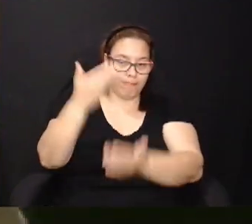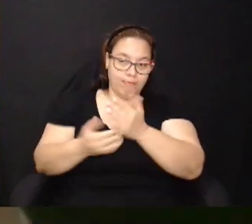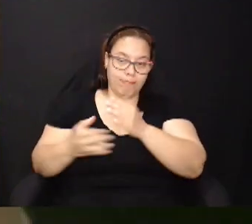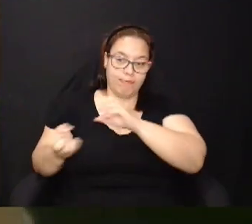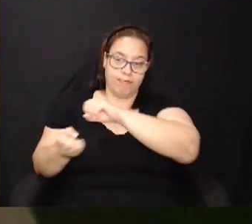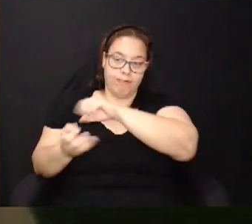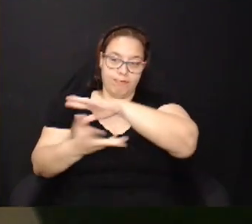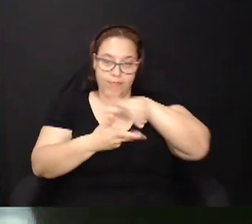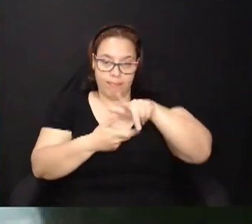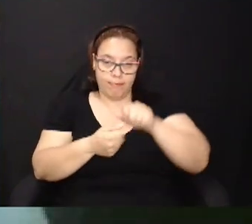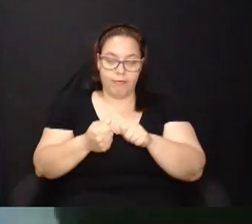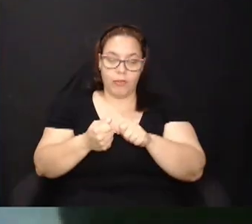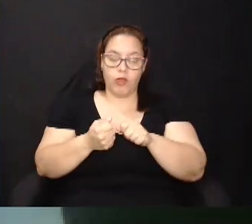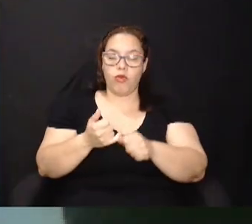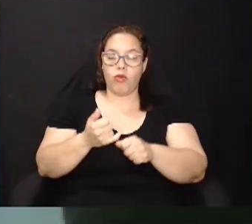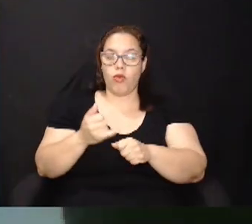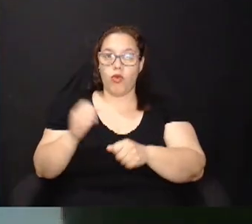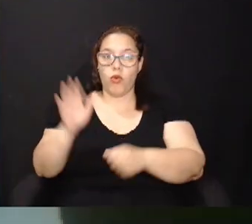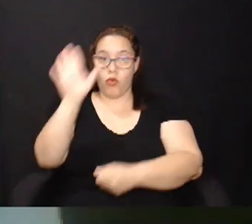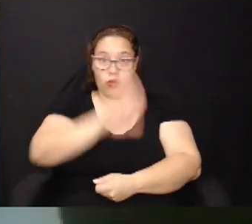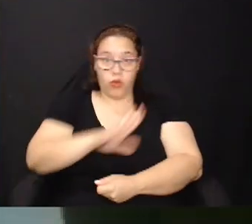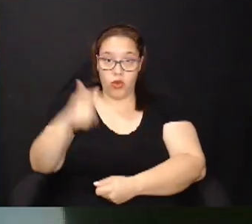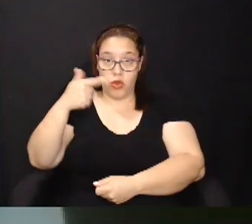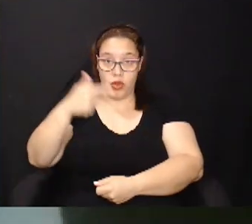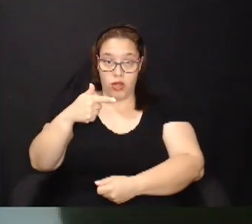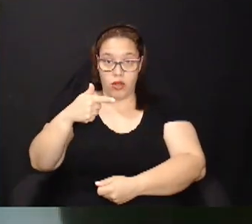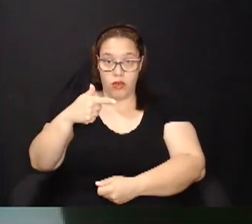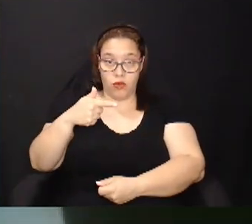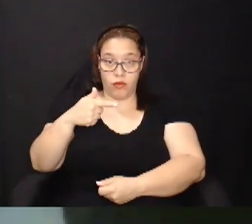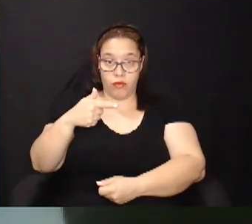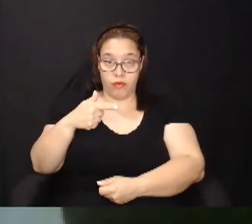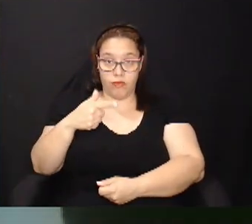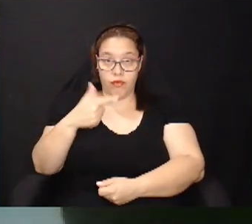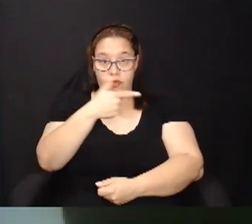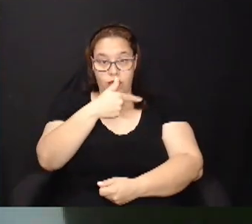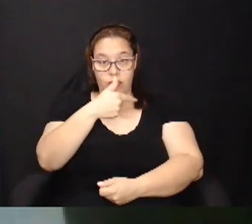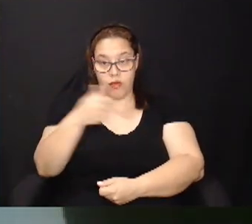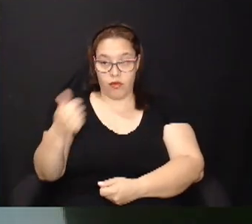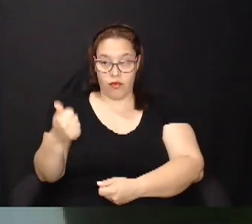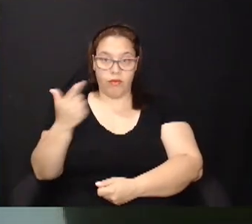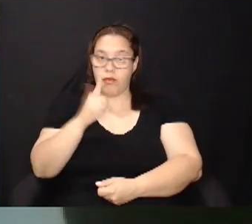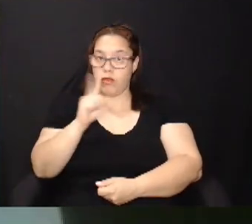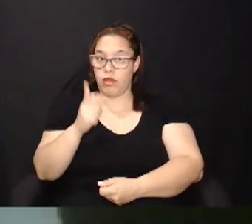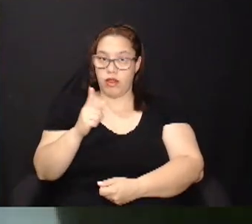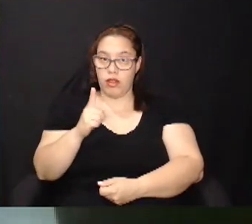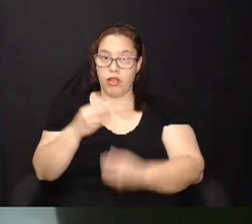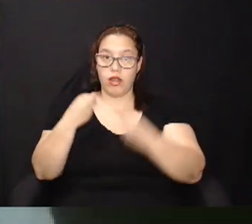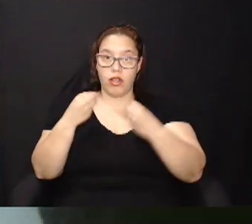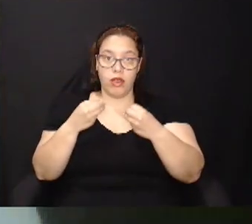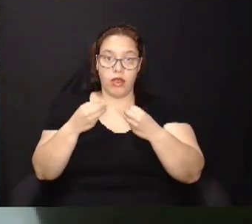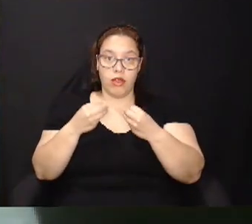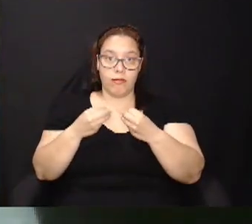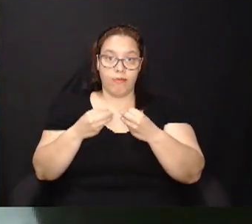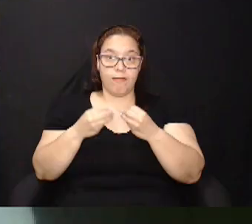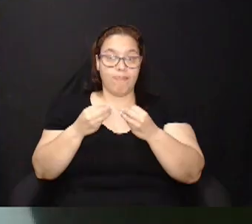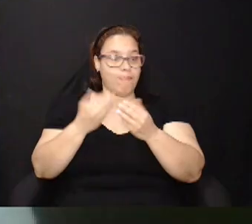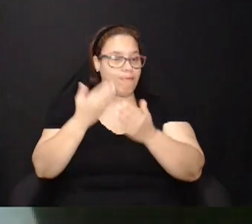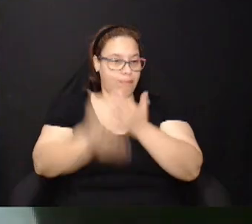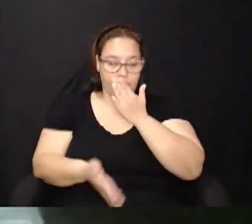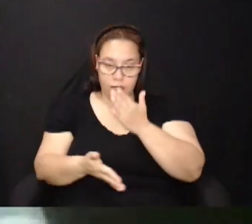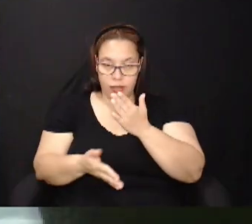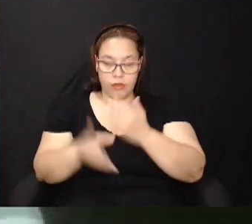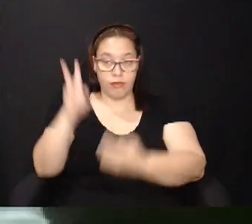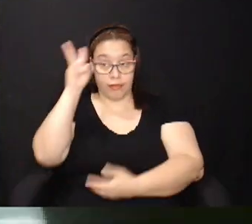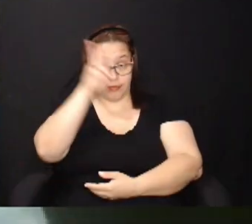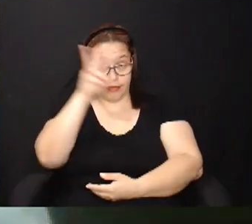dias corridos para encontrar ela, em voo internacional 21 dias, senão ela é considerada como definitivamente perdida. Lembro também, para nesse